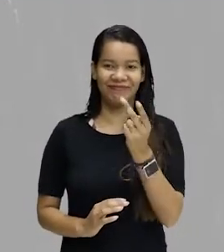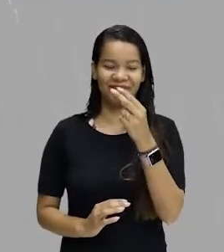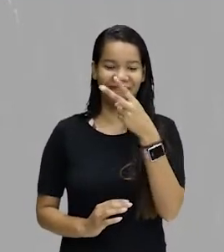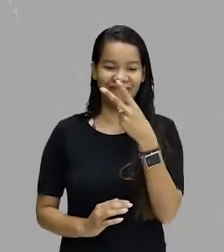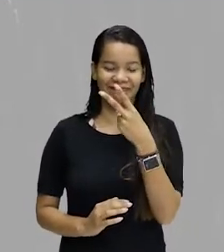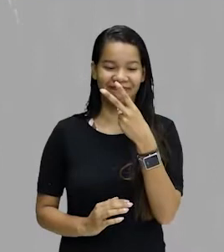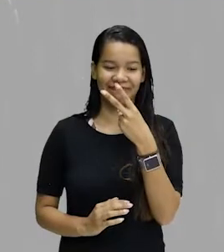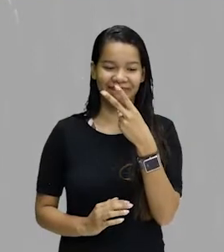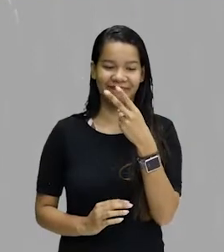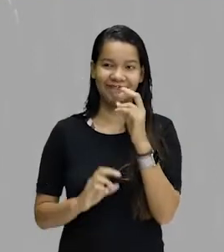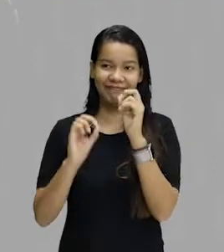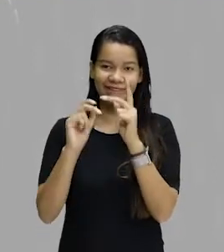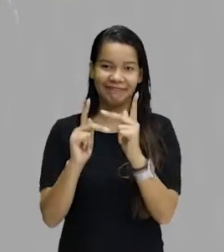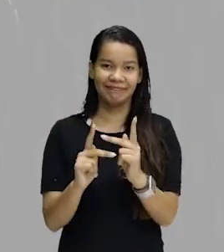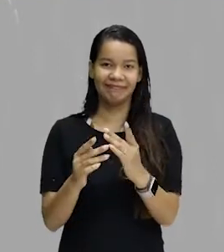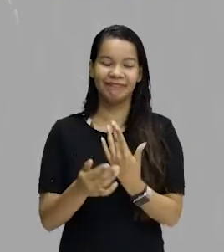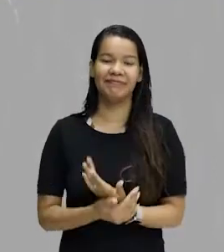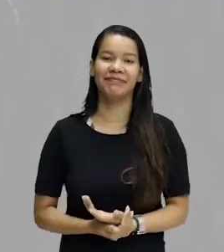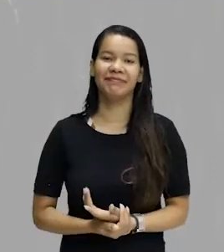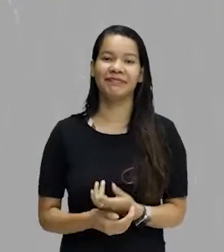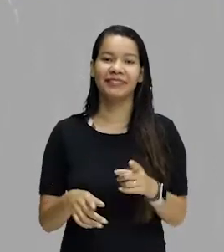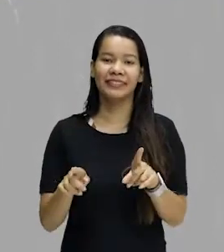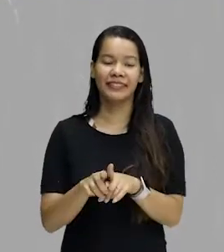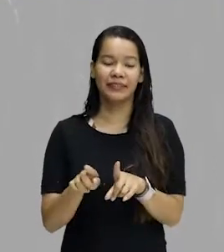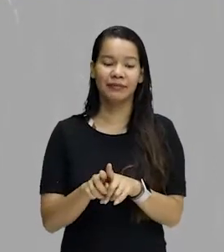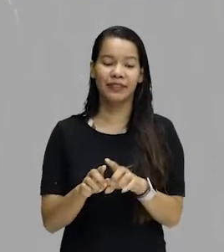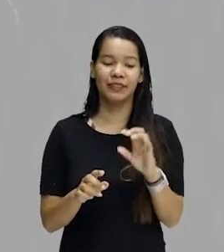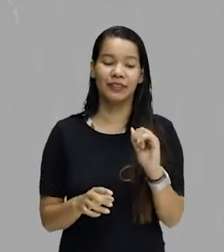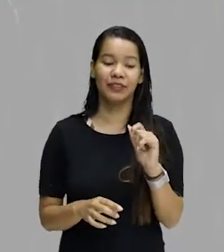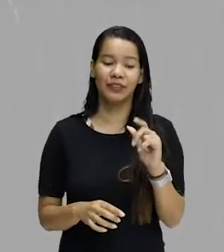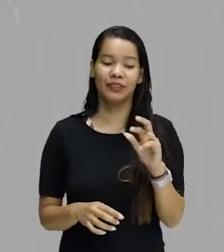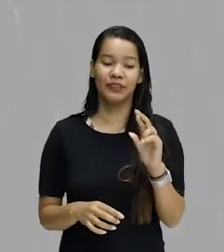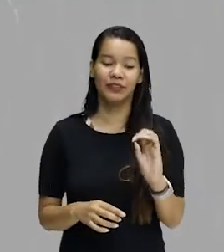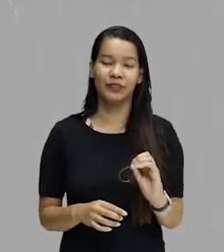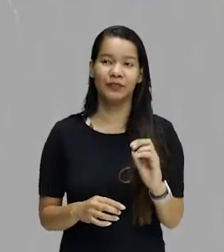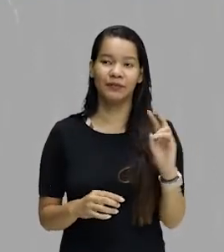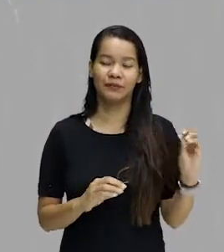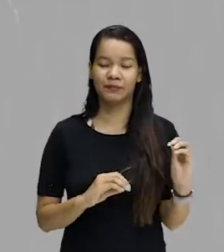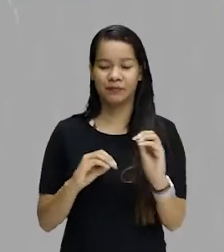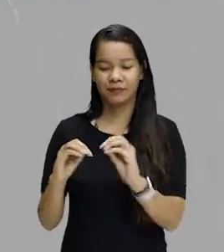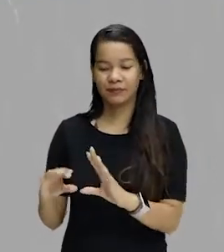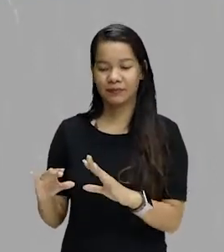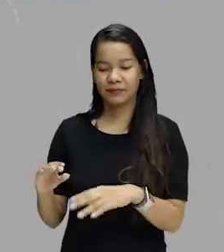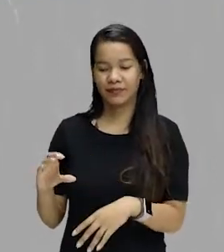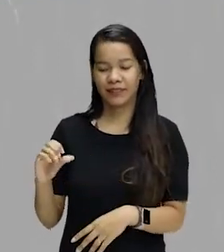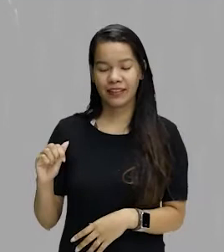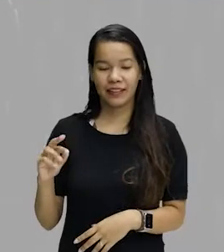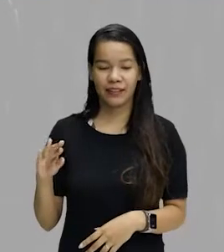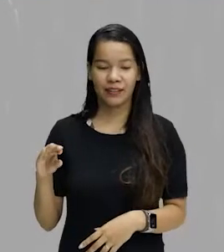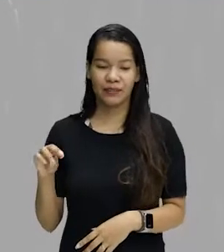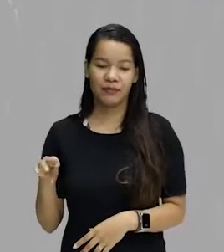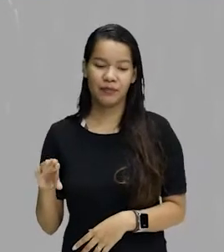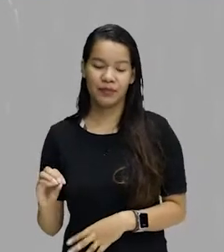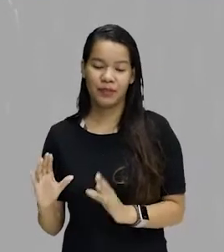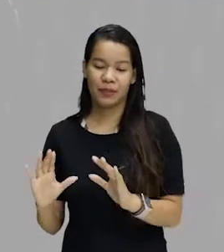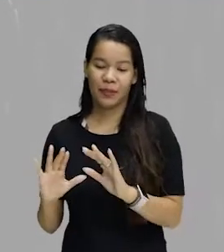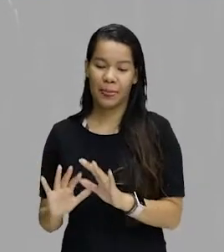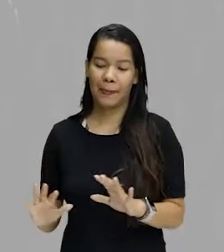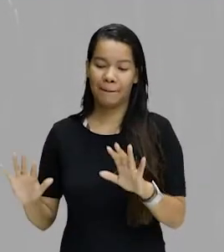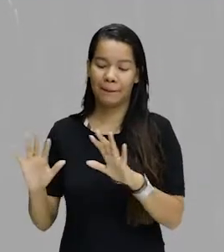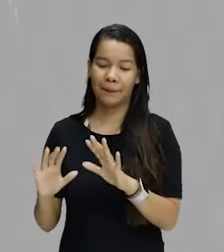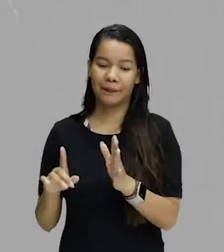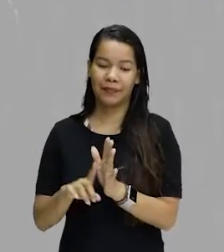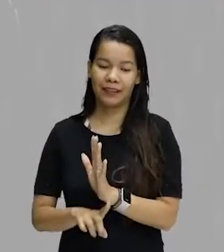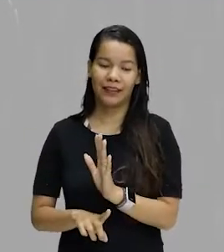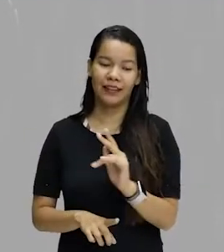CH2. Beleza? E o cloro ele vai para o carbono do meio, aquele menos